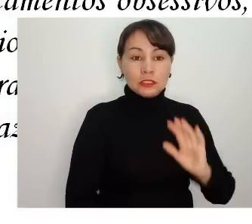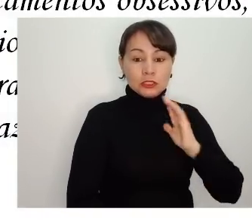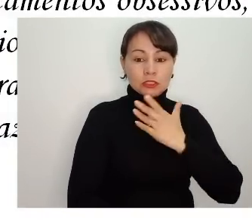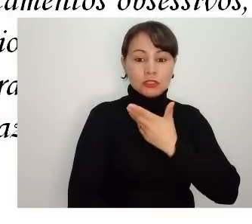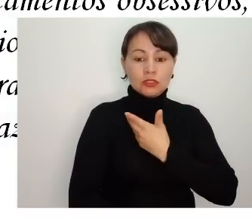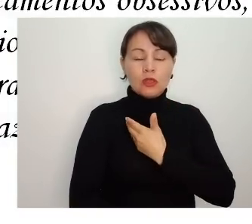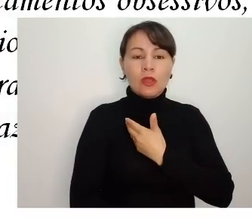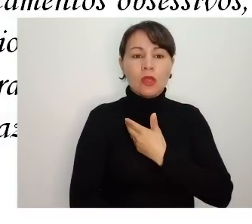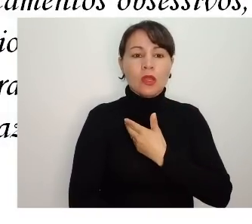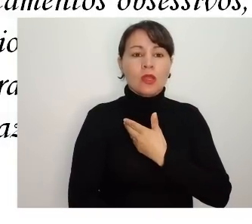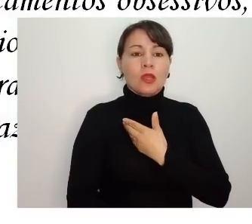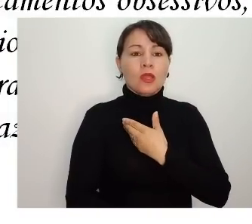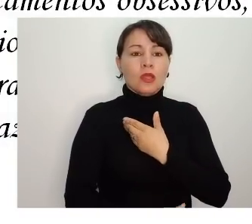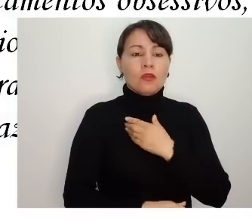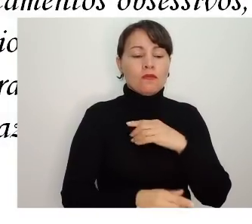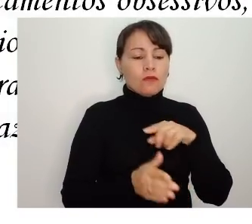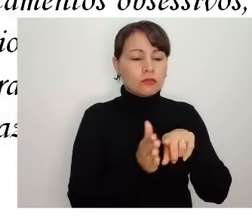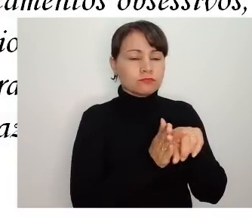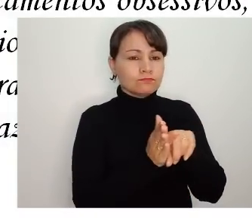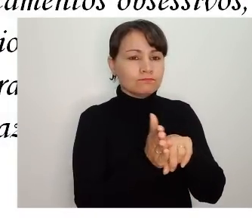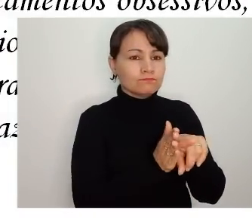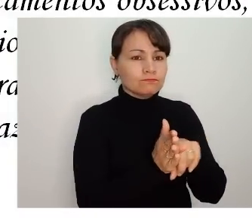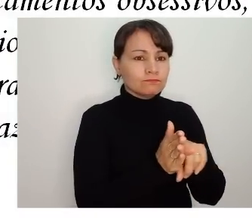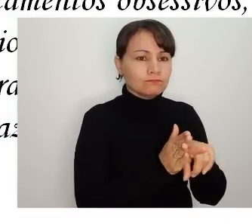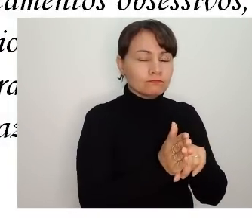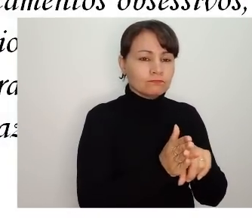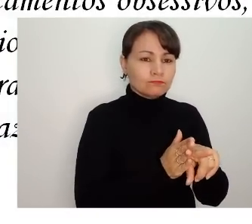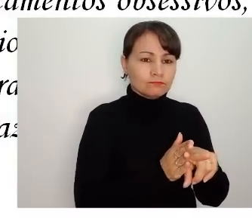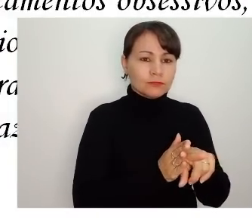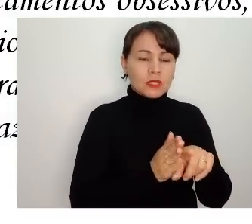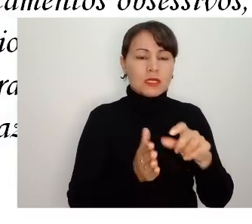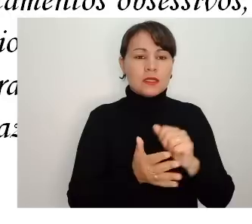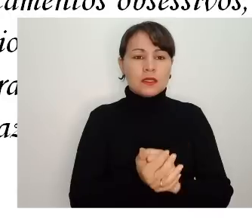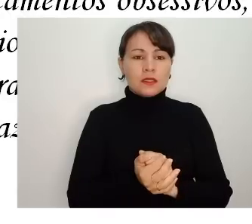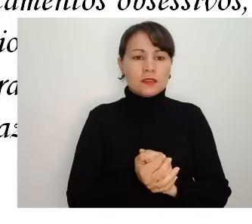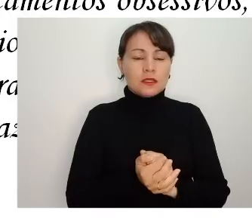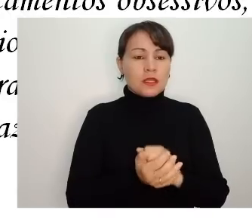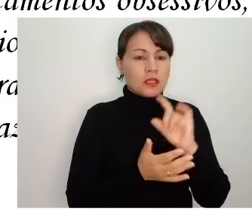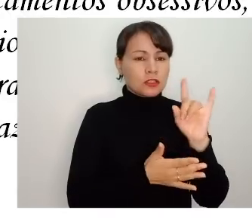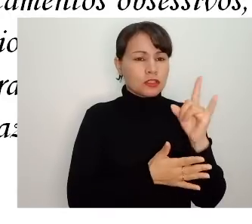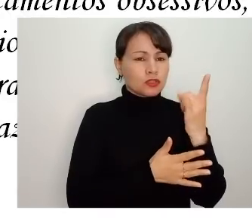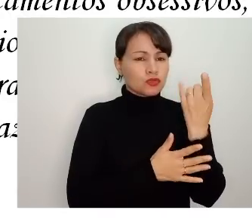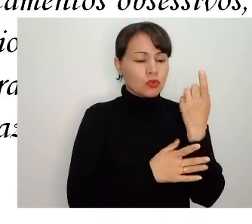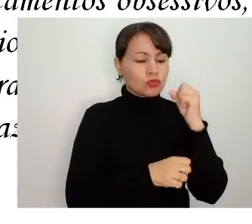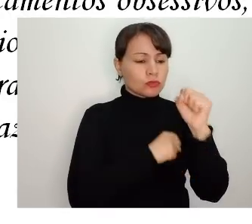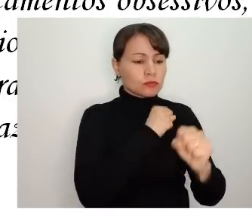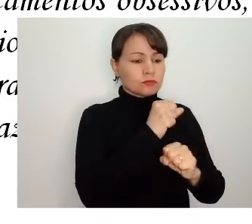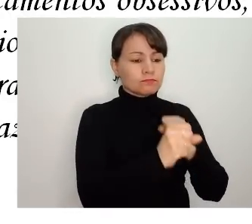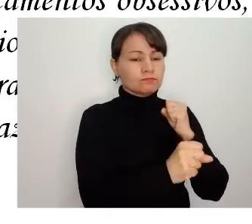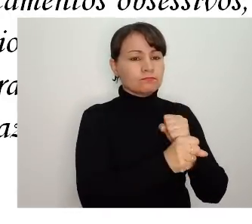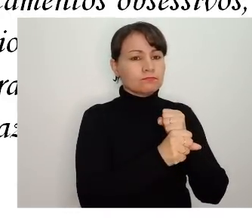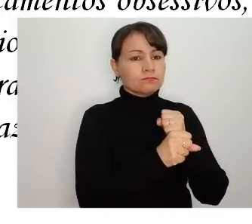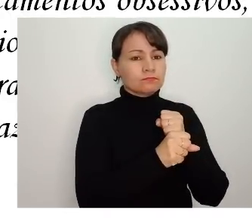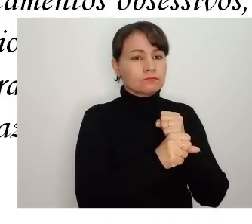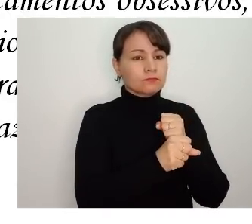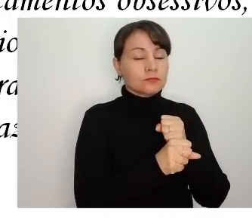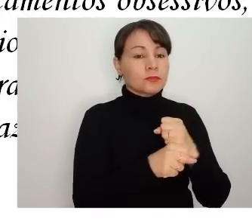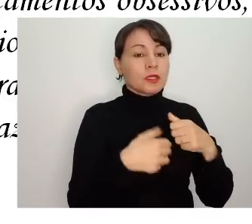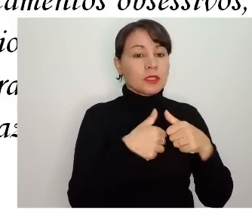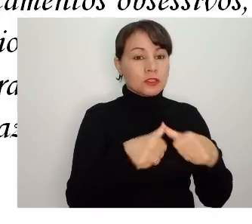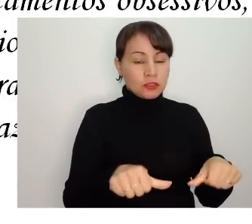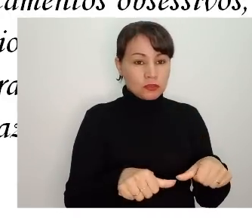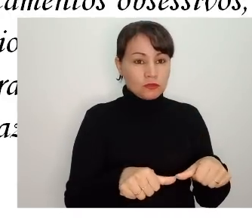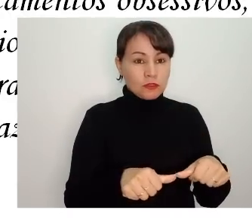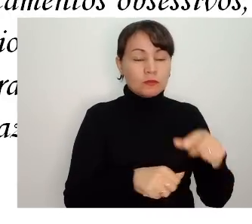Se nós formos analisar nesses últimos 2 anos,